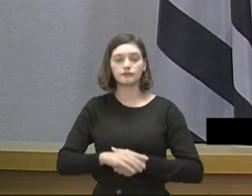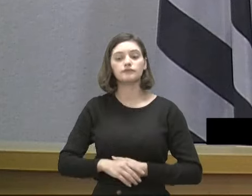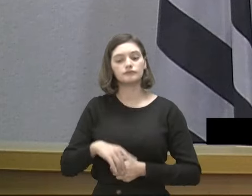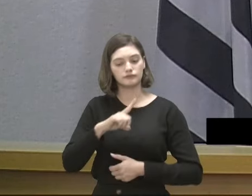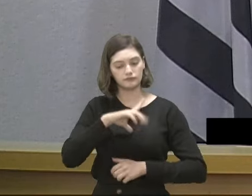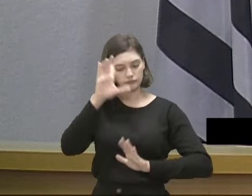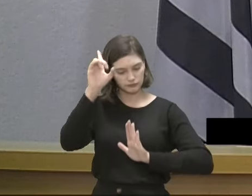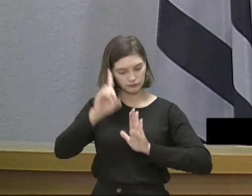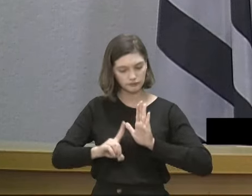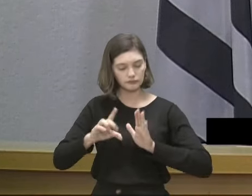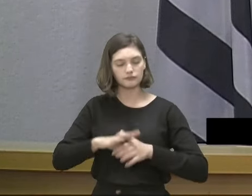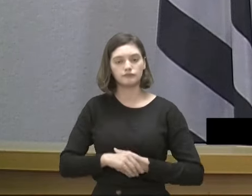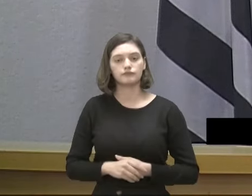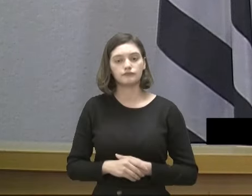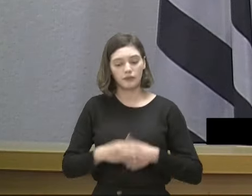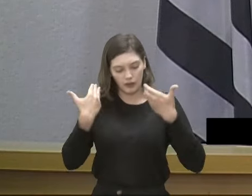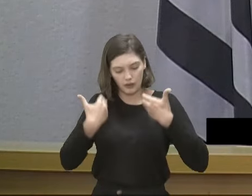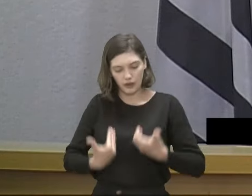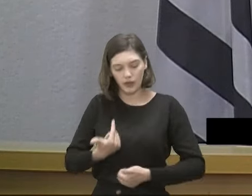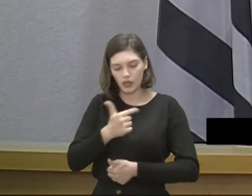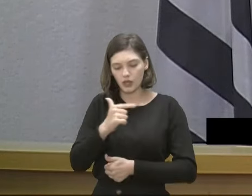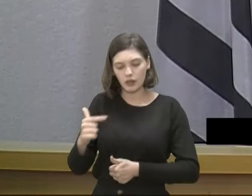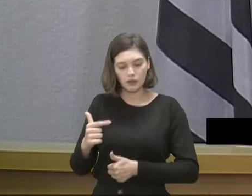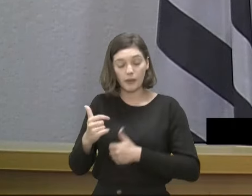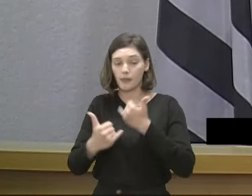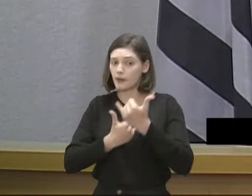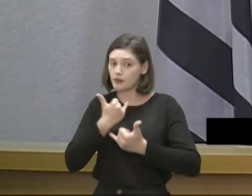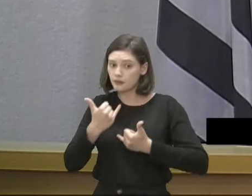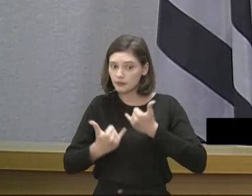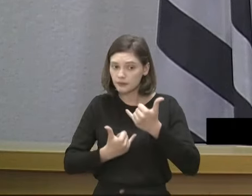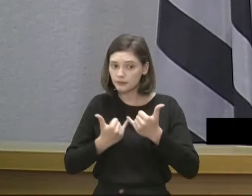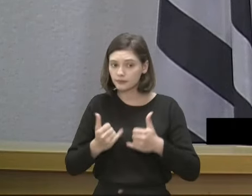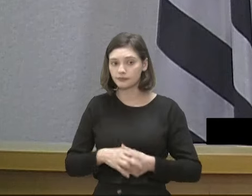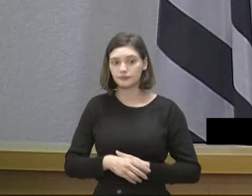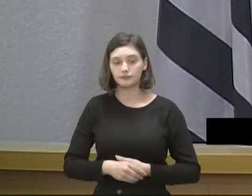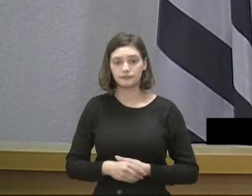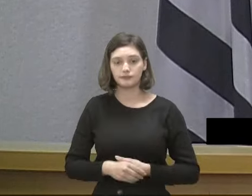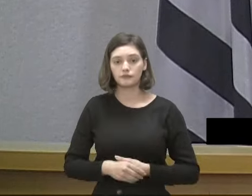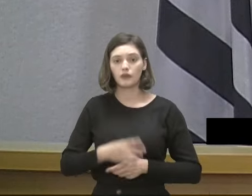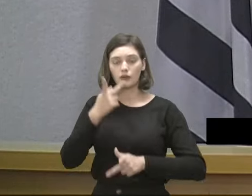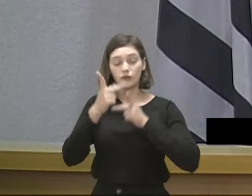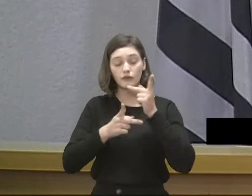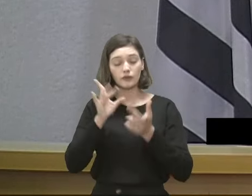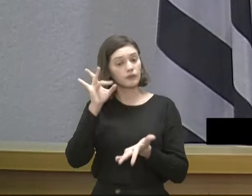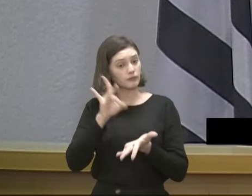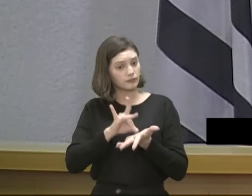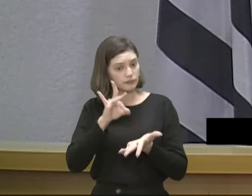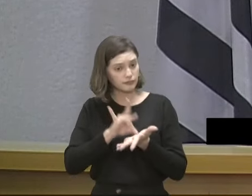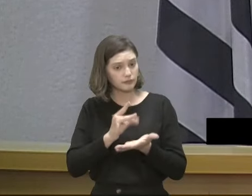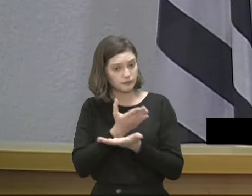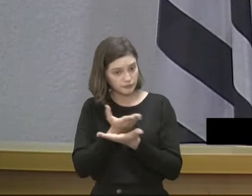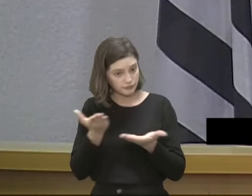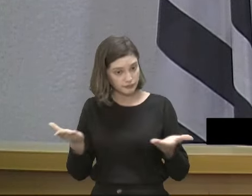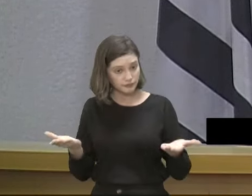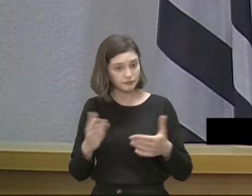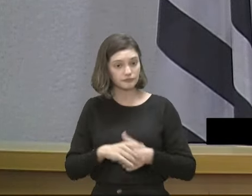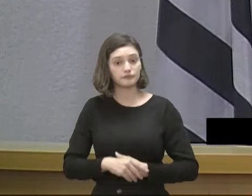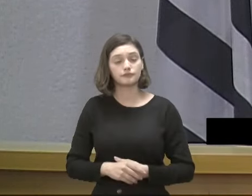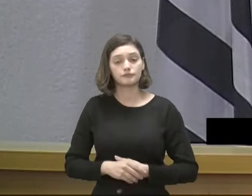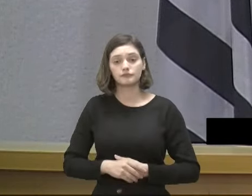dever. E aqui, este vereador que não está para brincadeira, estou sendo bem sincero para vocês, tá?